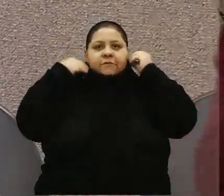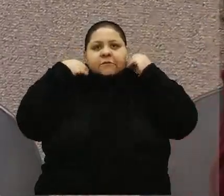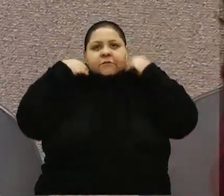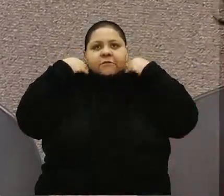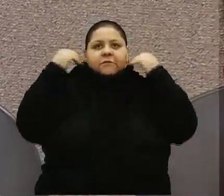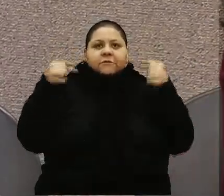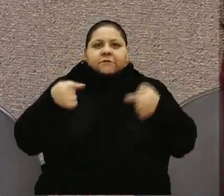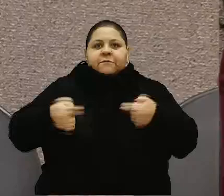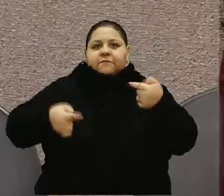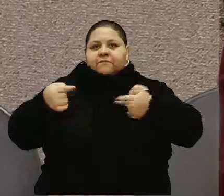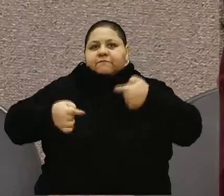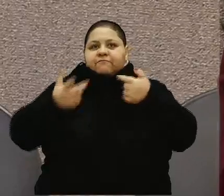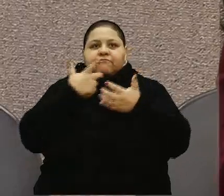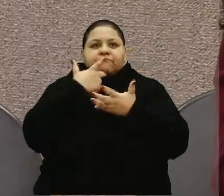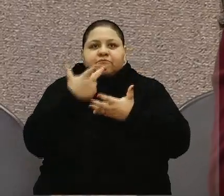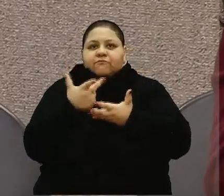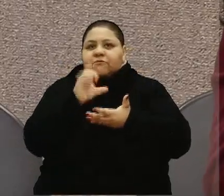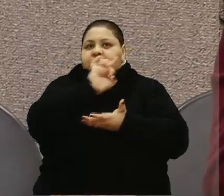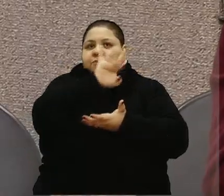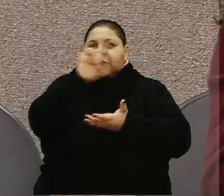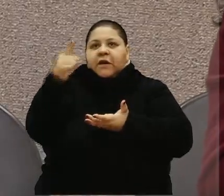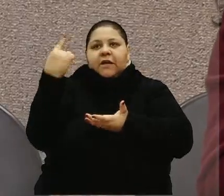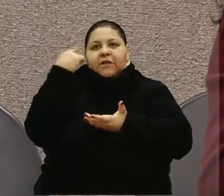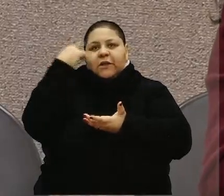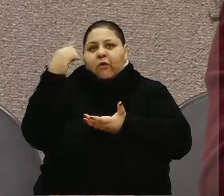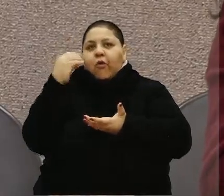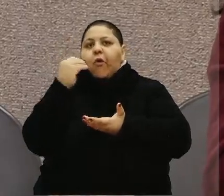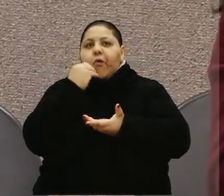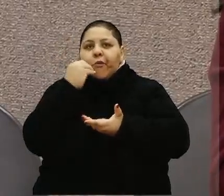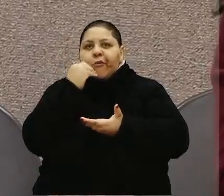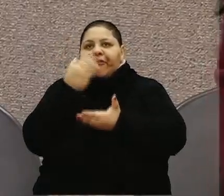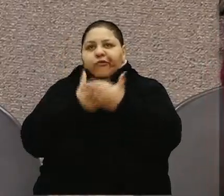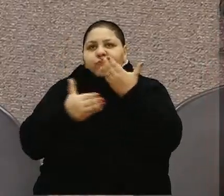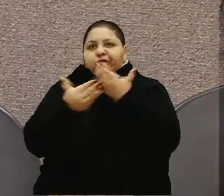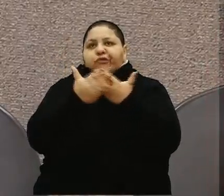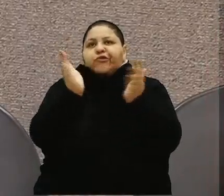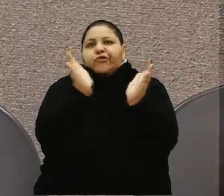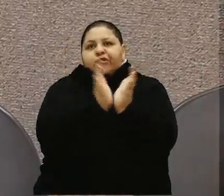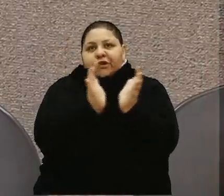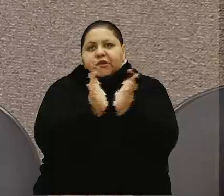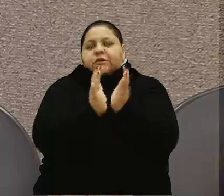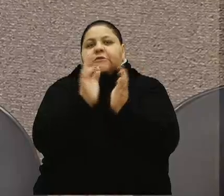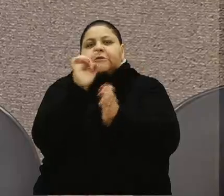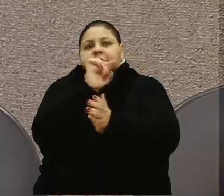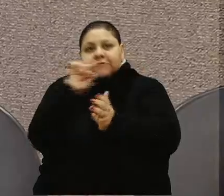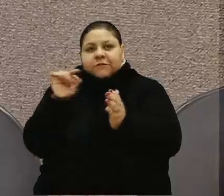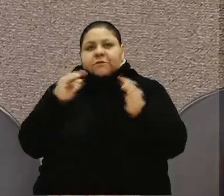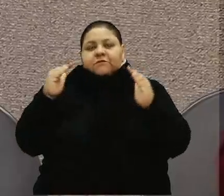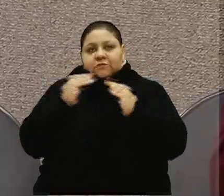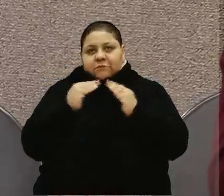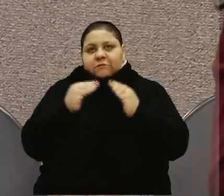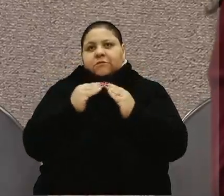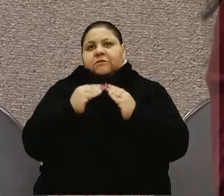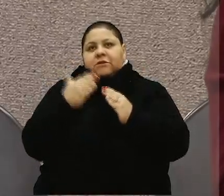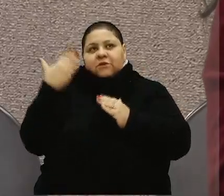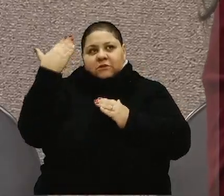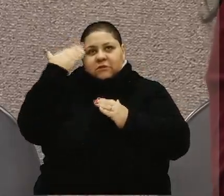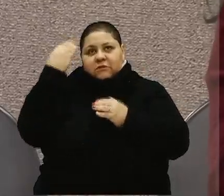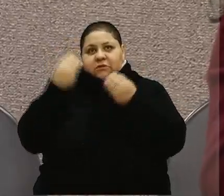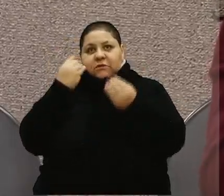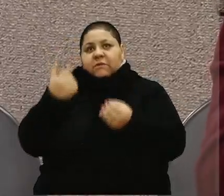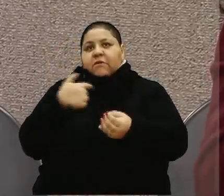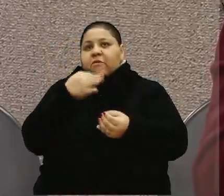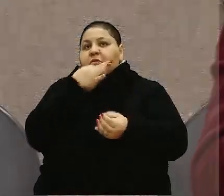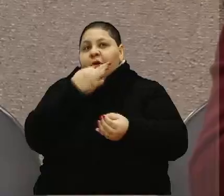discussão traz à tona o que cada um pensa e, obviamente, que todos os colegas desta casa e boa parte da população sabe exatamente o que eu